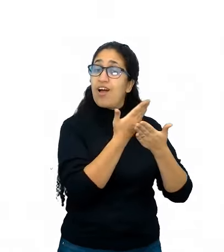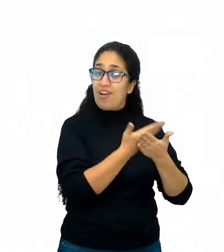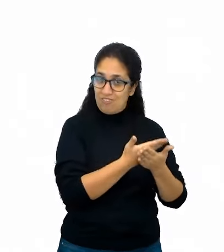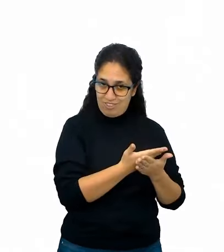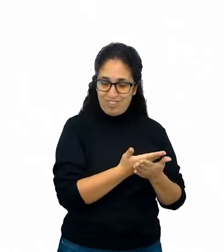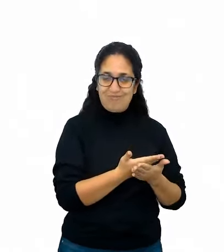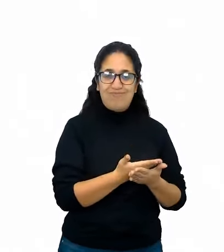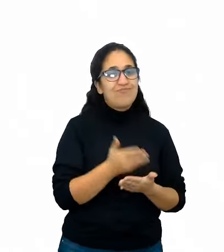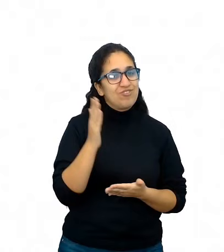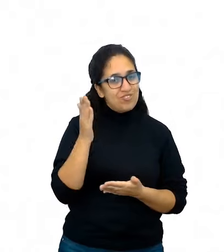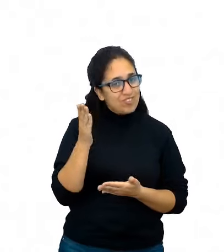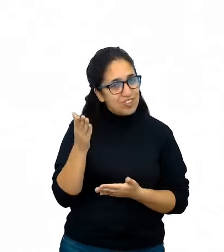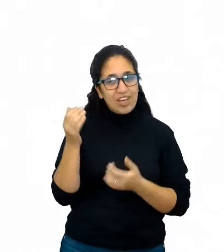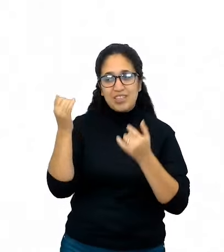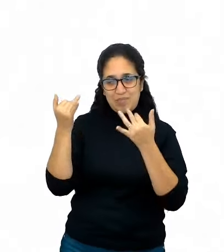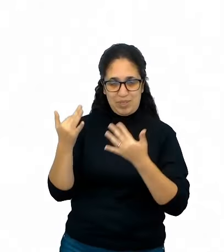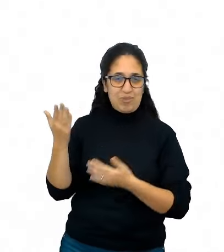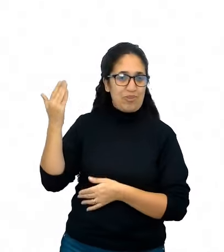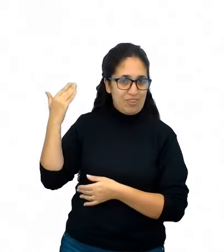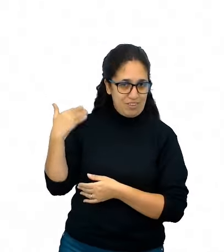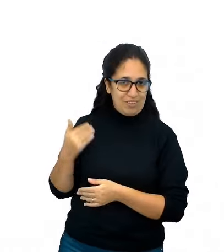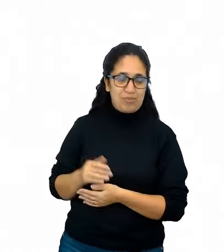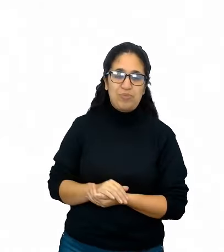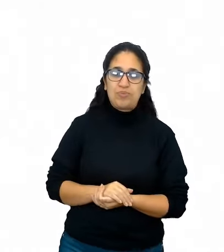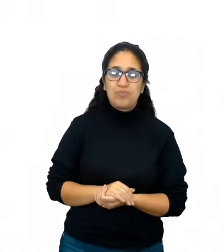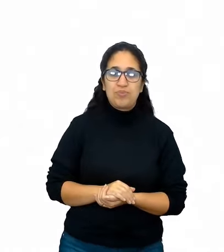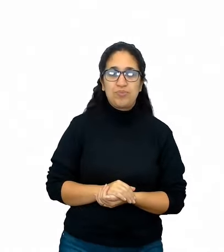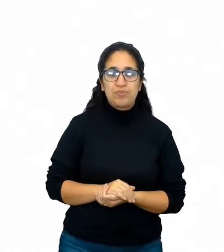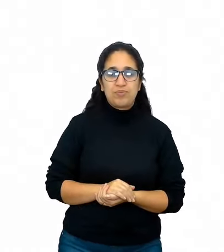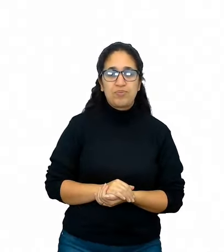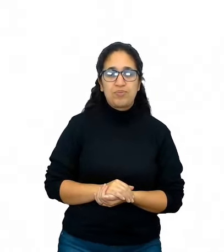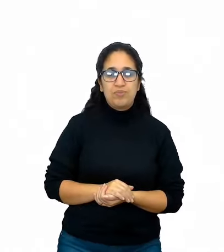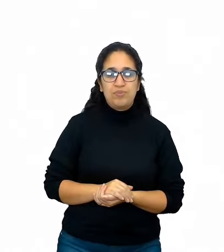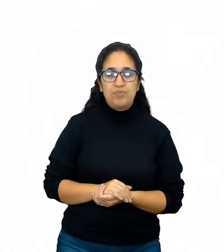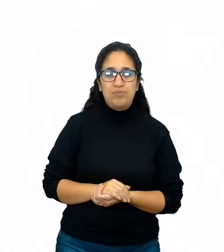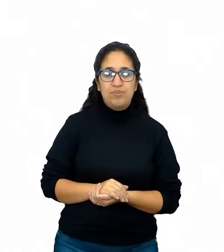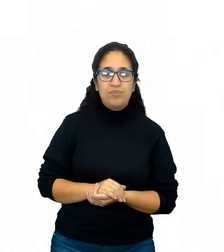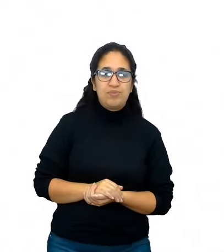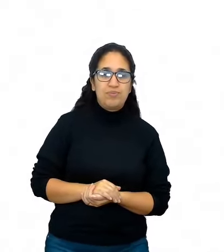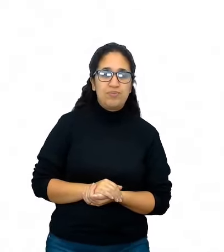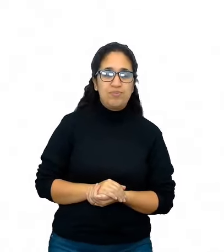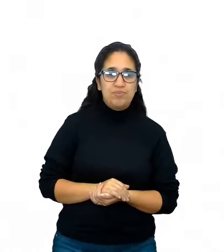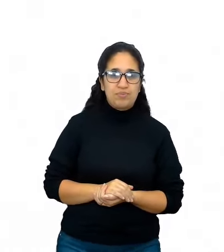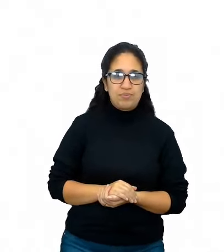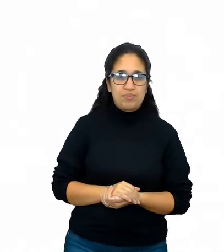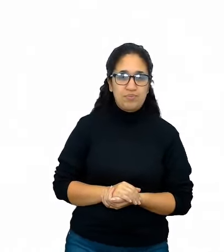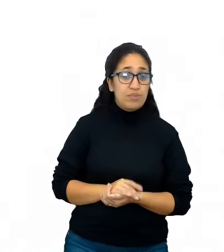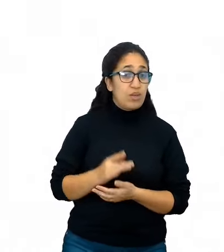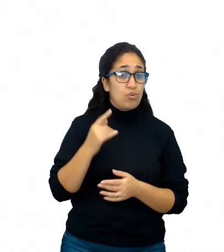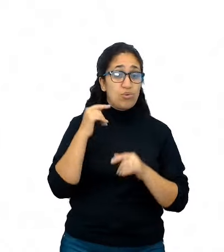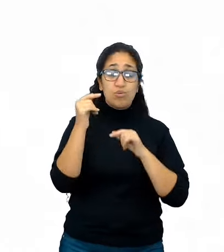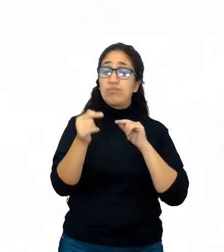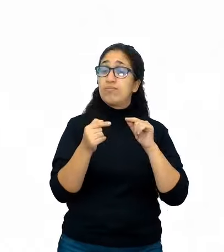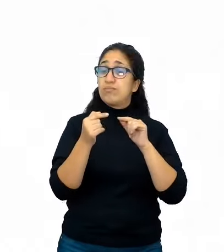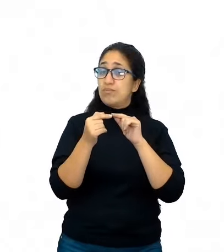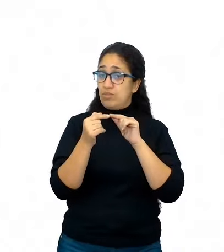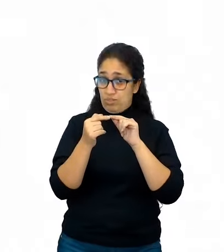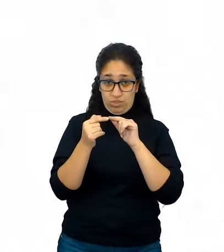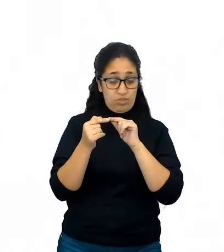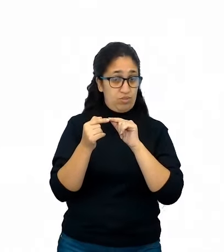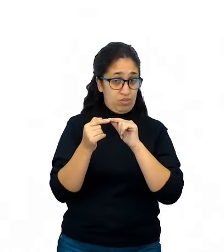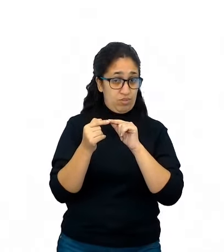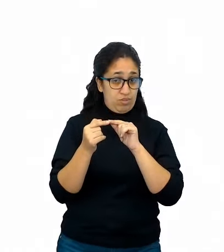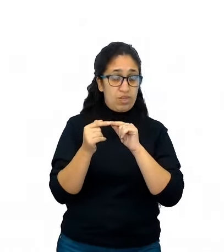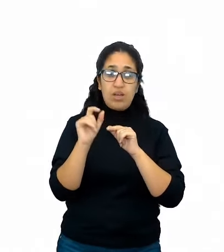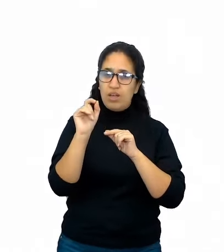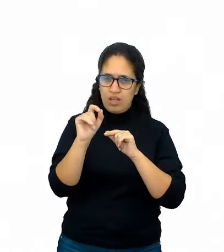Essa que a gente já falou aí anteriormente. Então, indicar, né, que é esse objetivo,